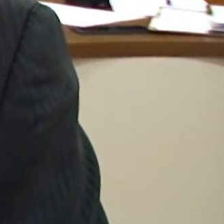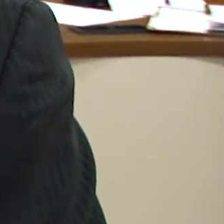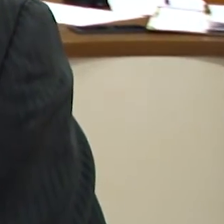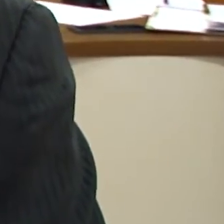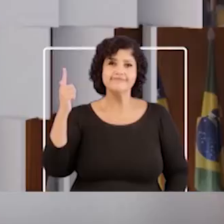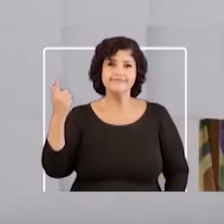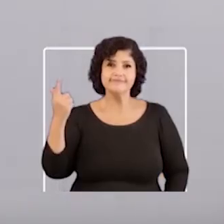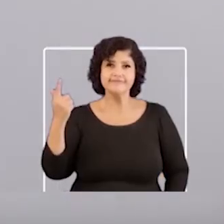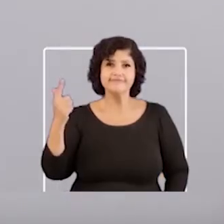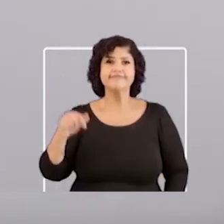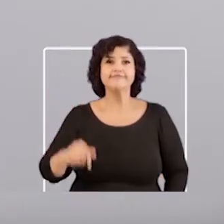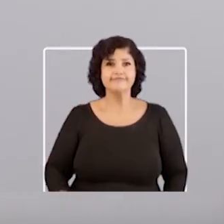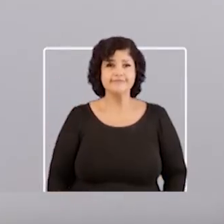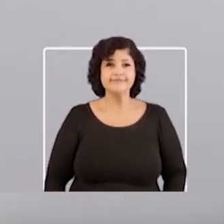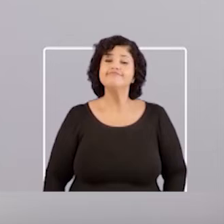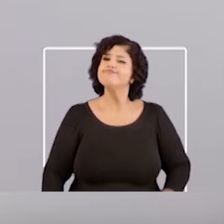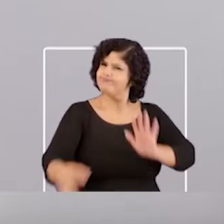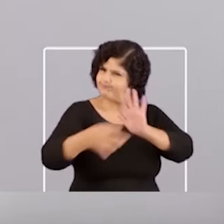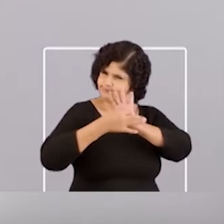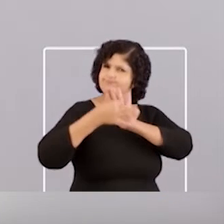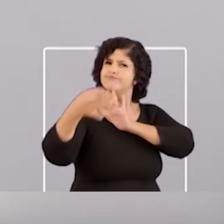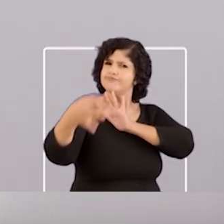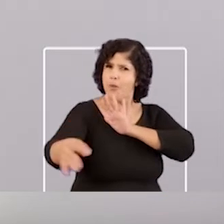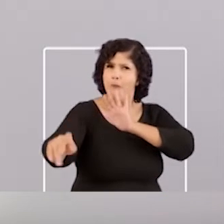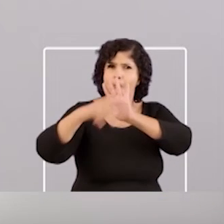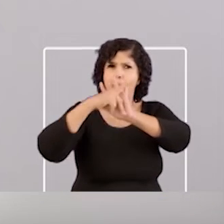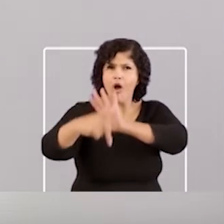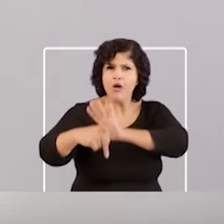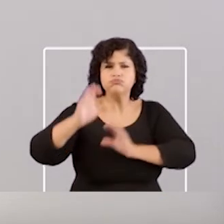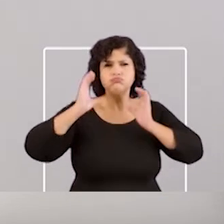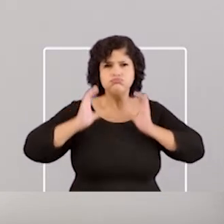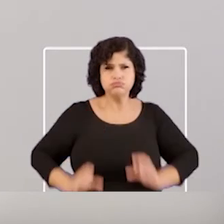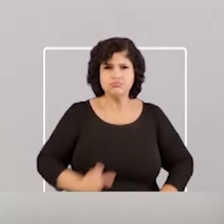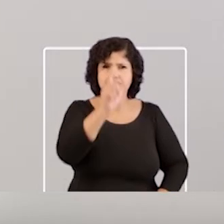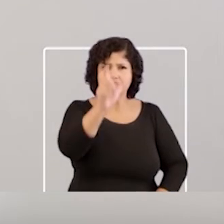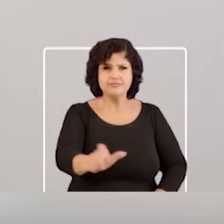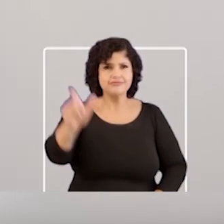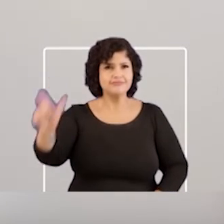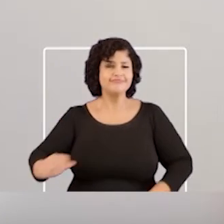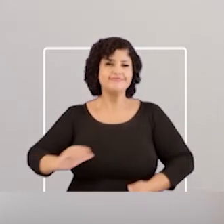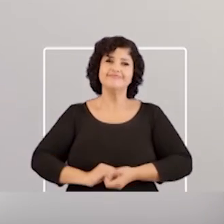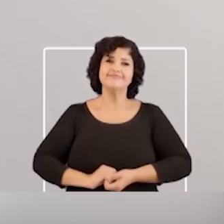achar que é necessário. Câmara Municipal de Goiânia, a voz que vem do cidadão.